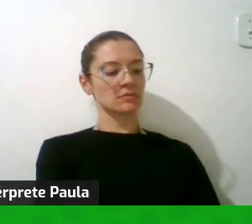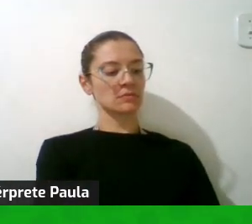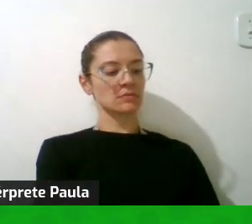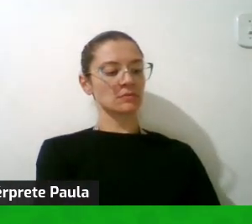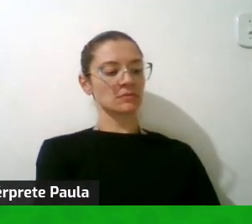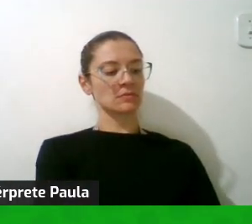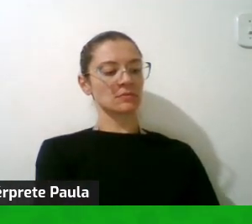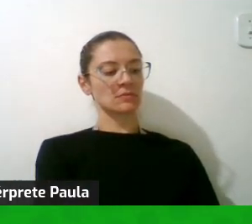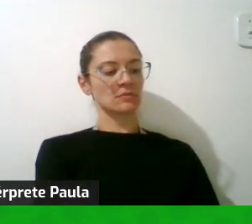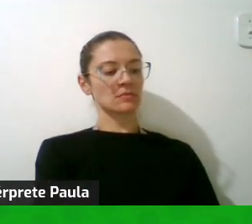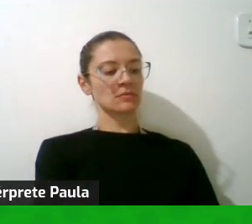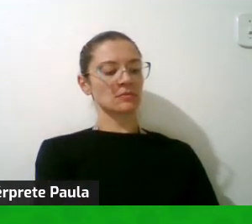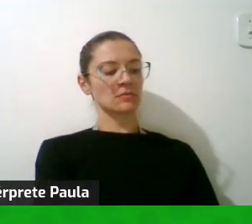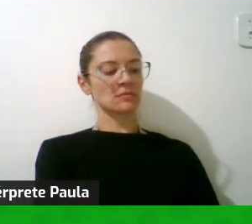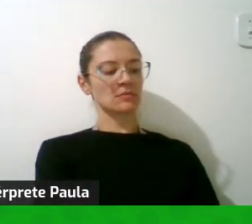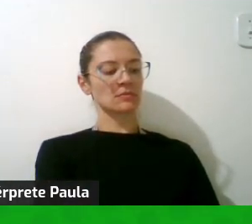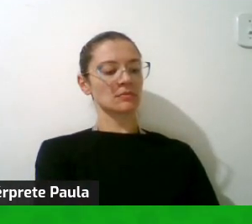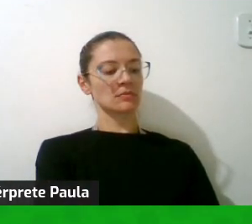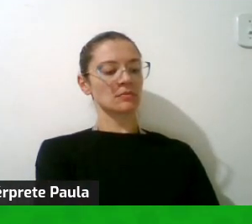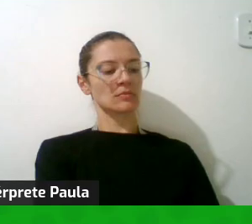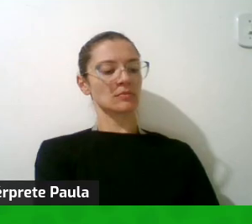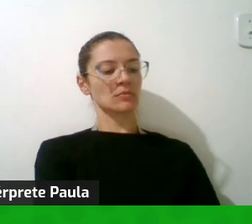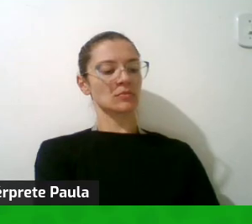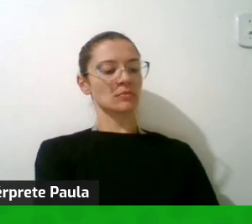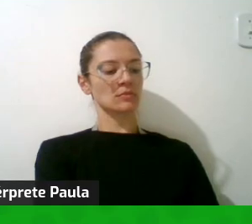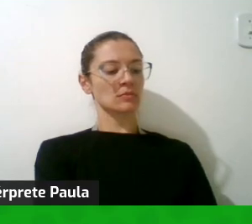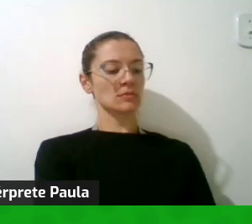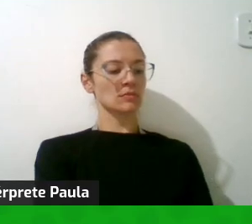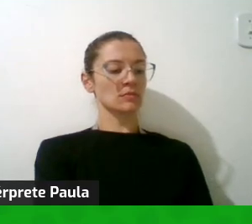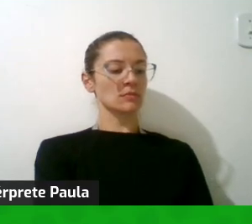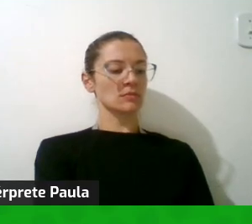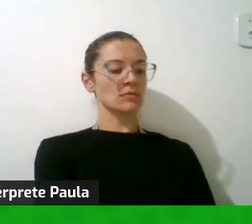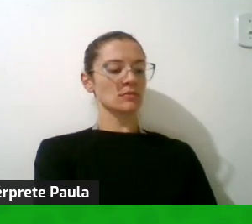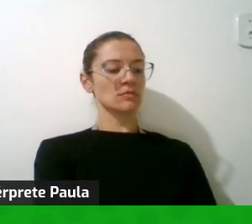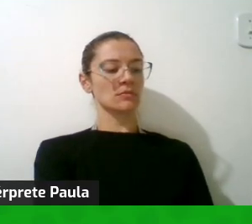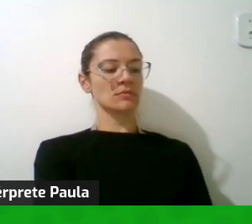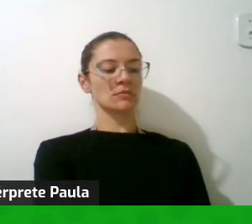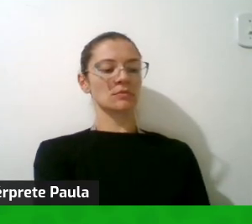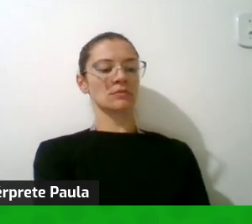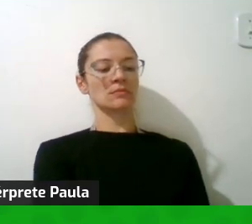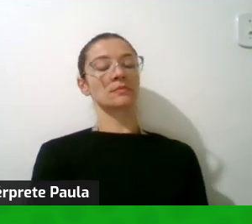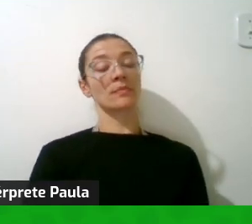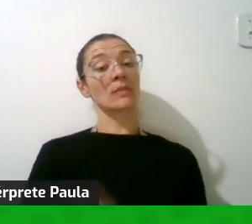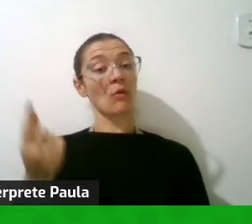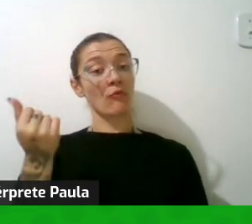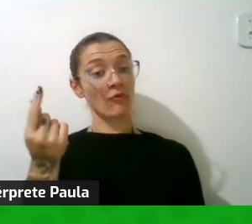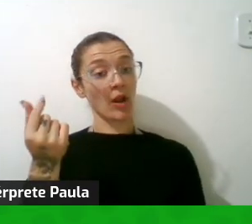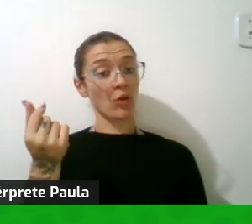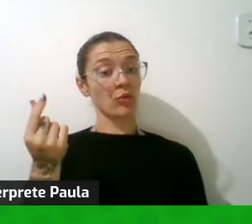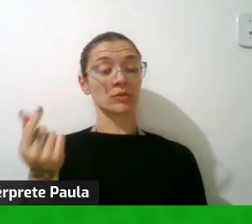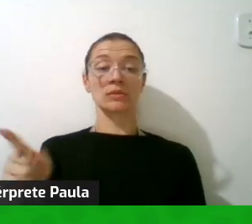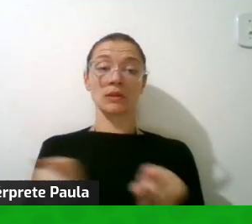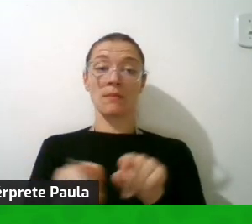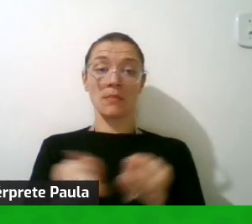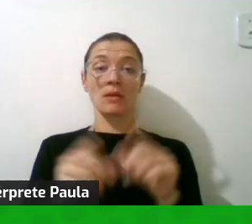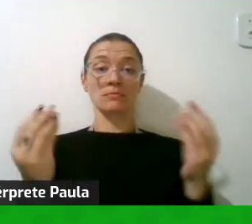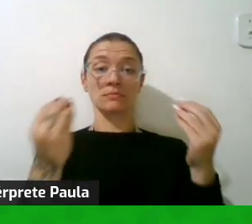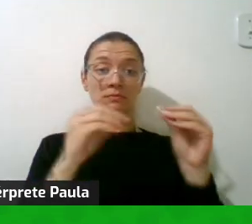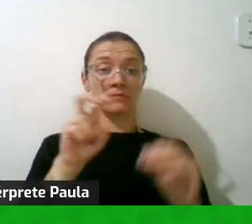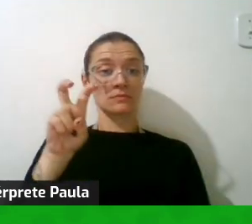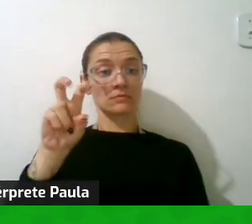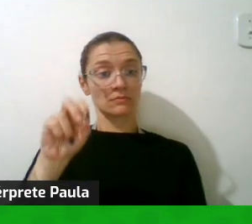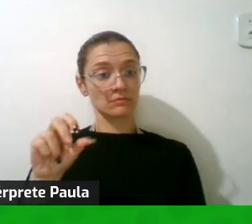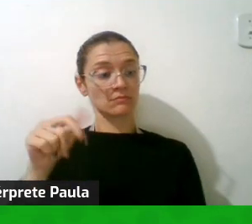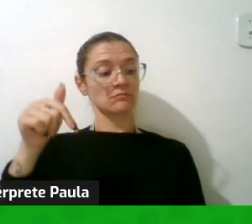Vou arrastar ele, vai colocar uma por dia. E os valores também, aqui, sei lá, 50,